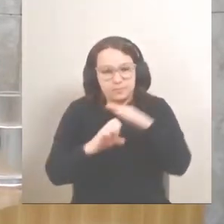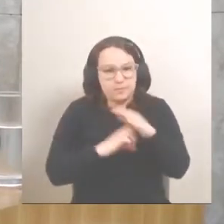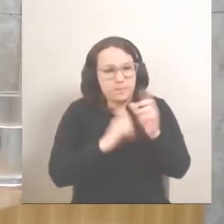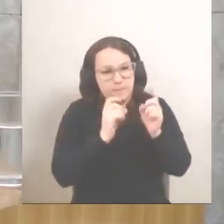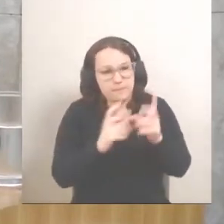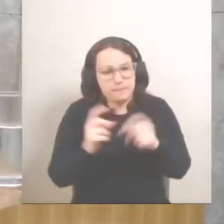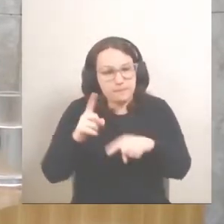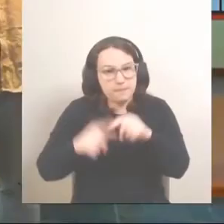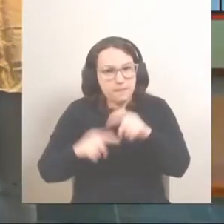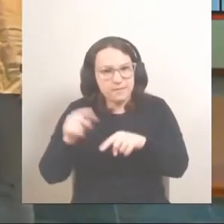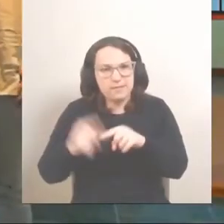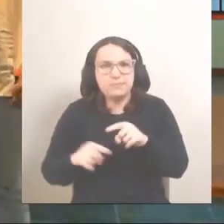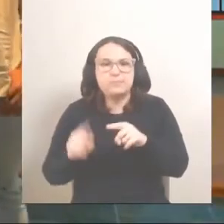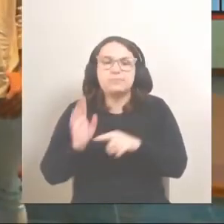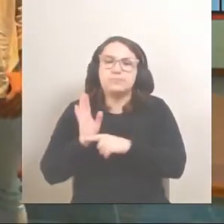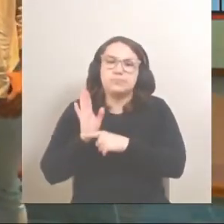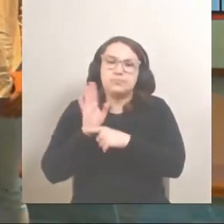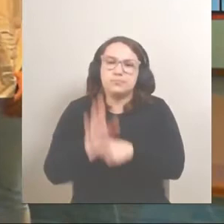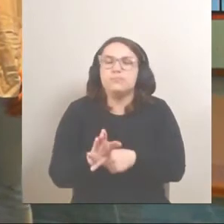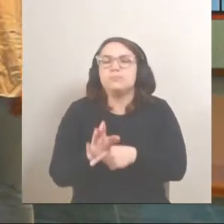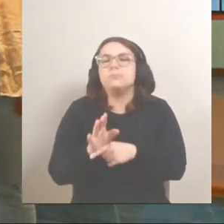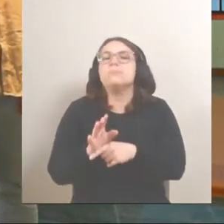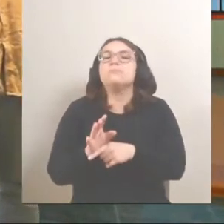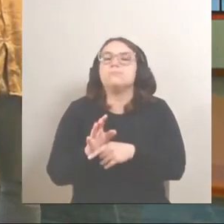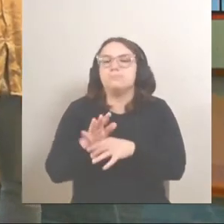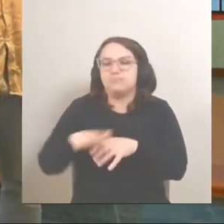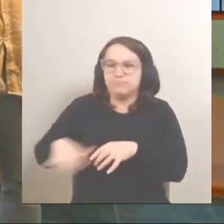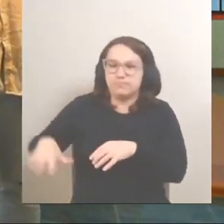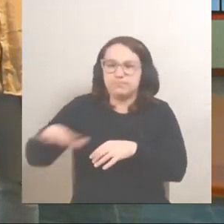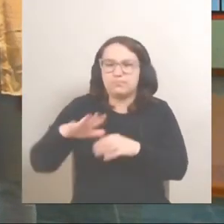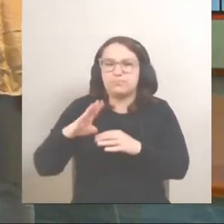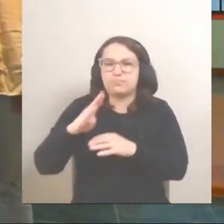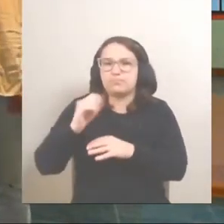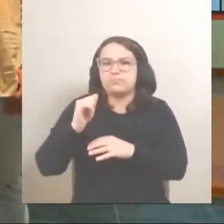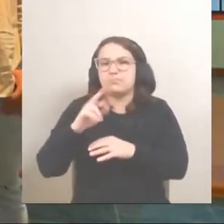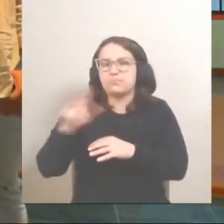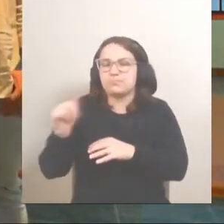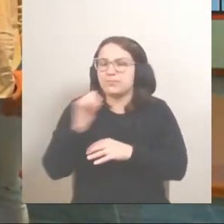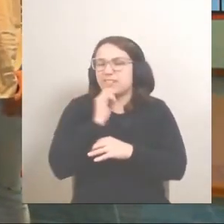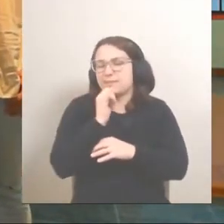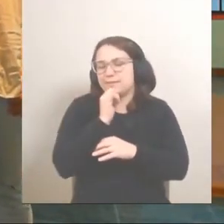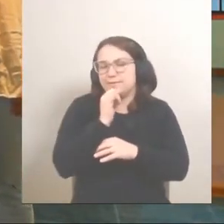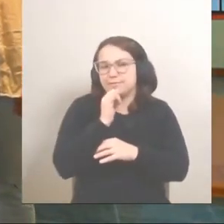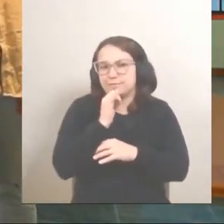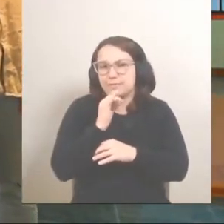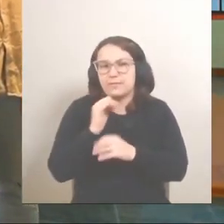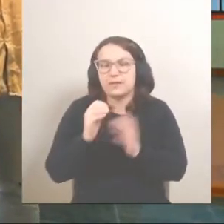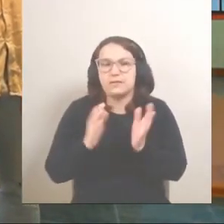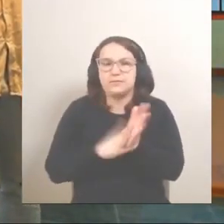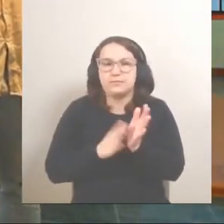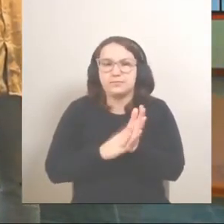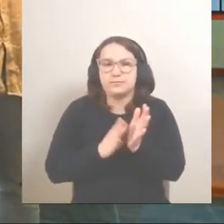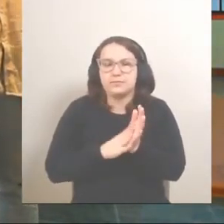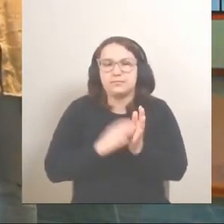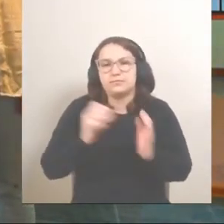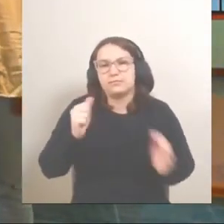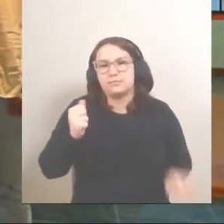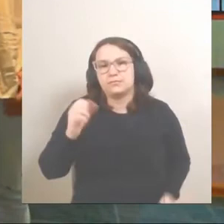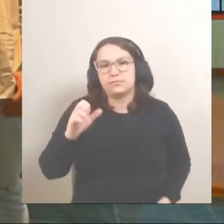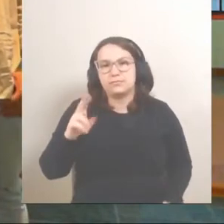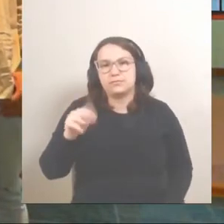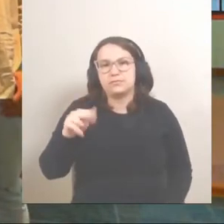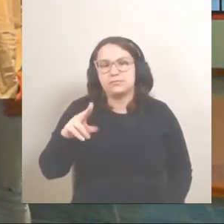de produtos, ajuda outros empreendimentos no bairro. Um exemplo de ajuda é o patrocínio do clube